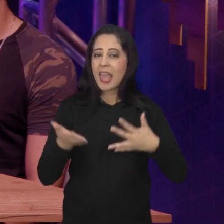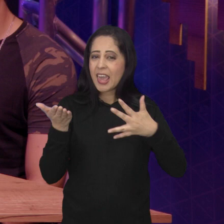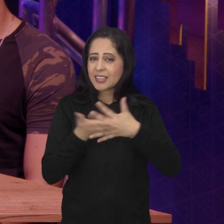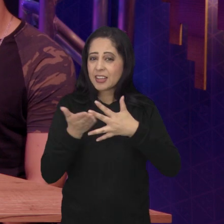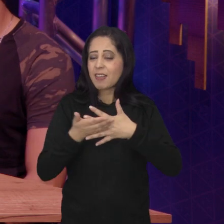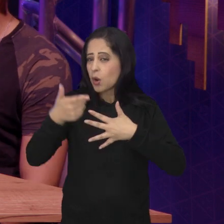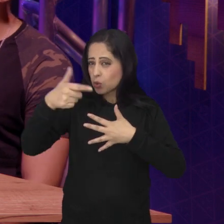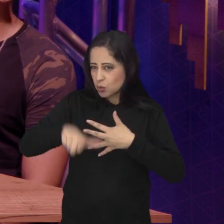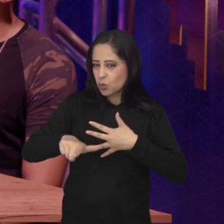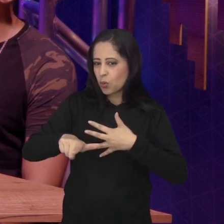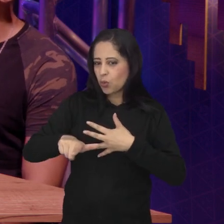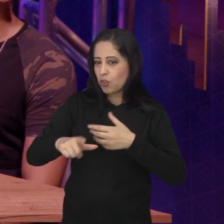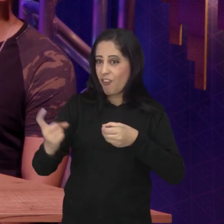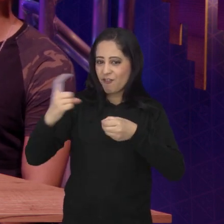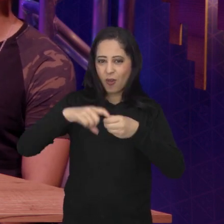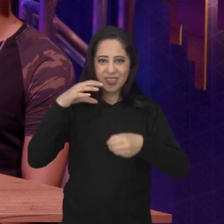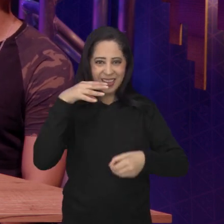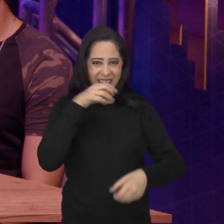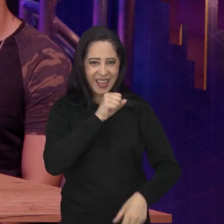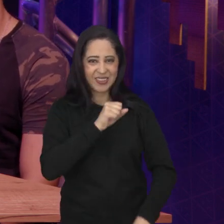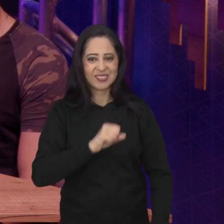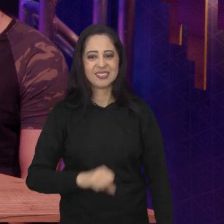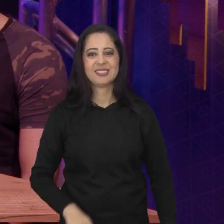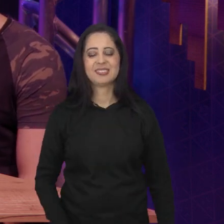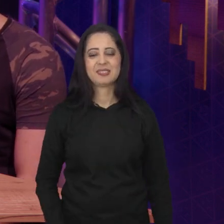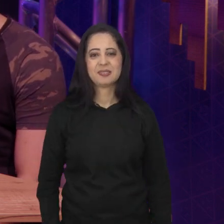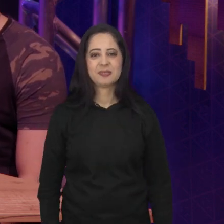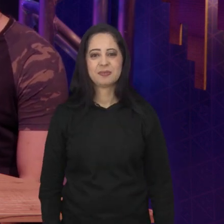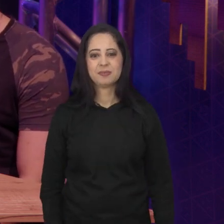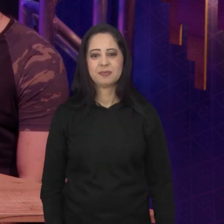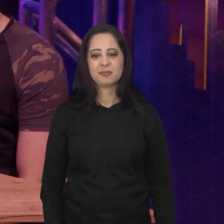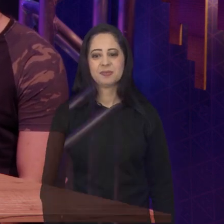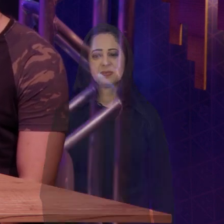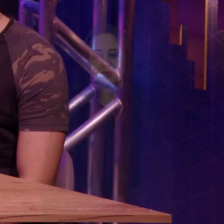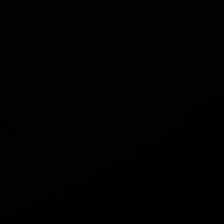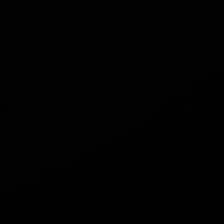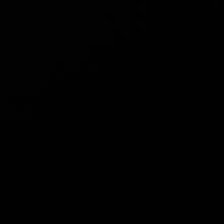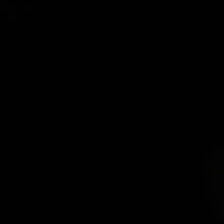Mas, Vic, vamos fazer mais uma pausinha e já voltamos para o nosso último bloco.